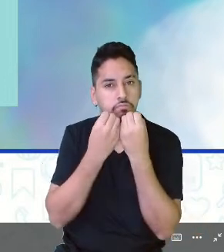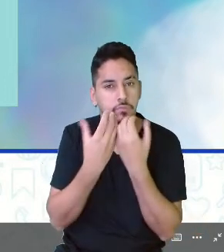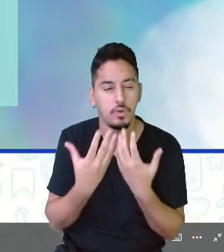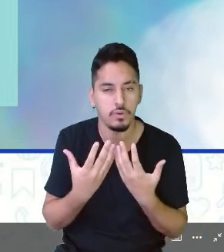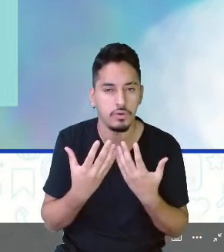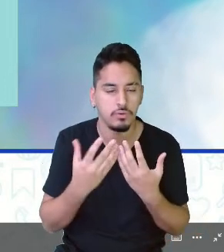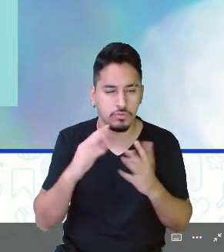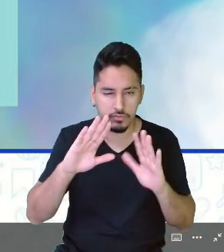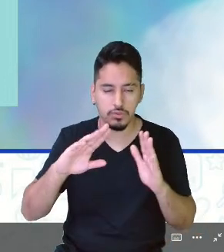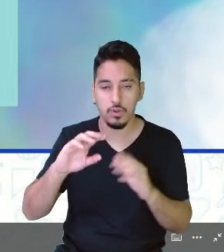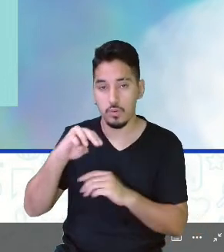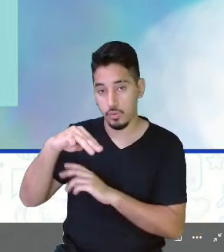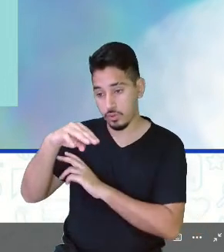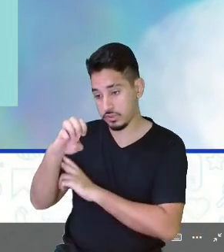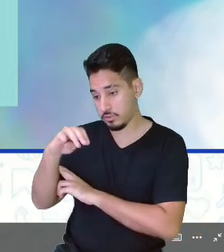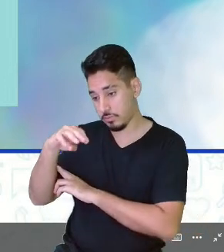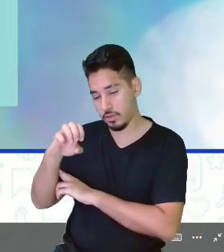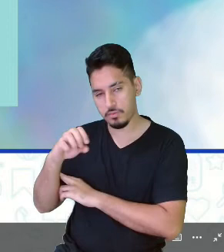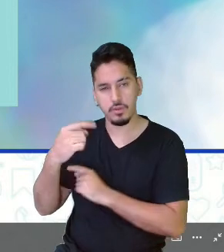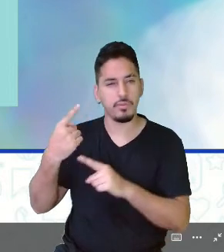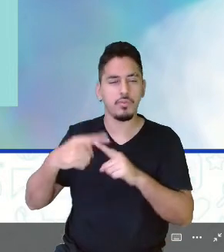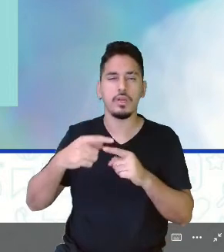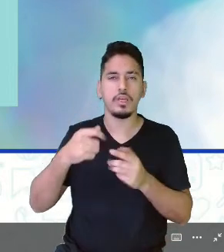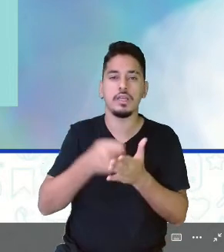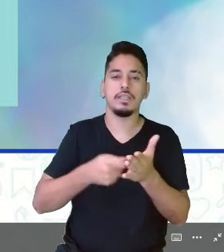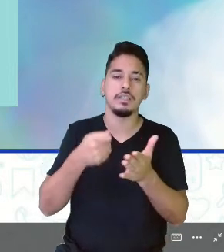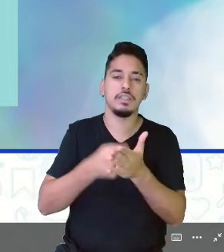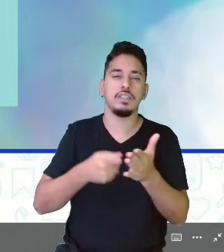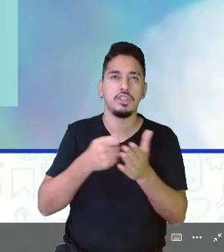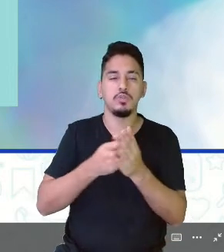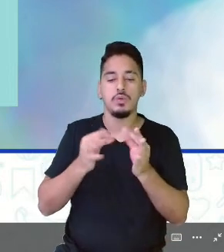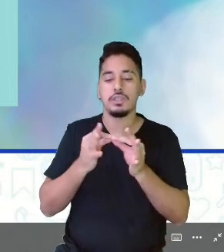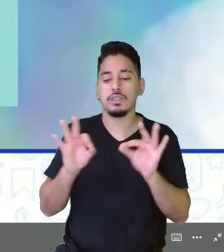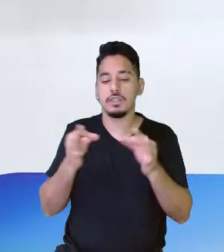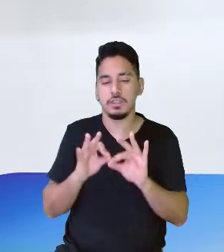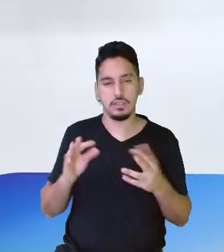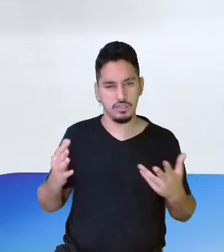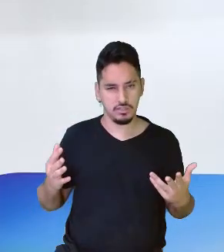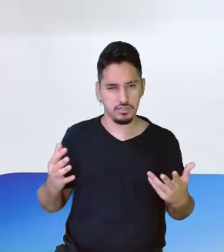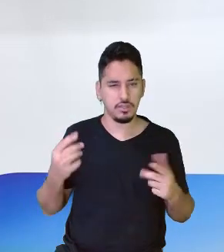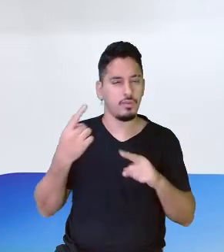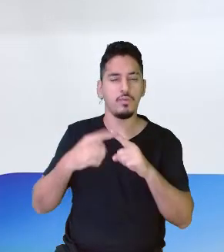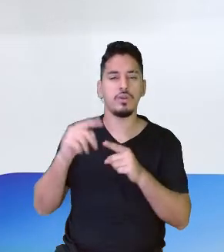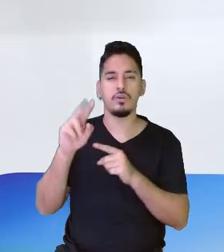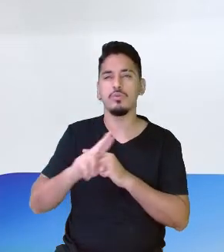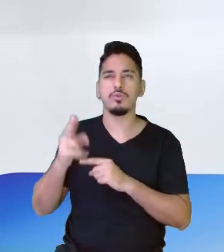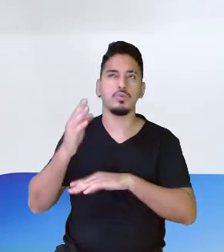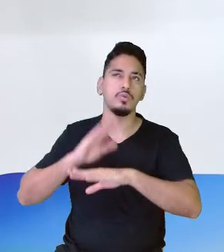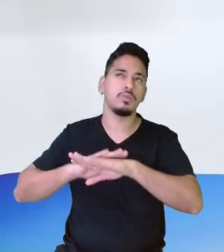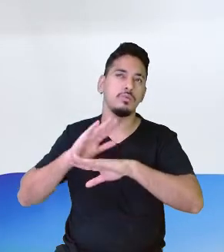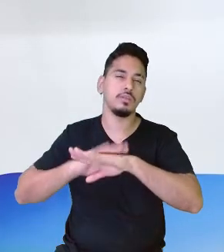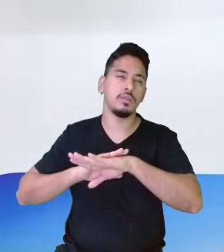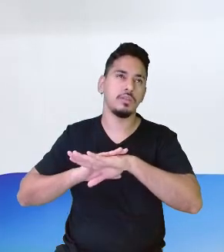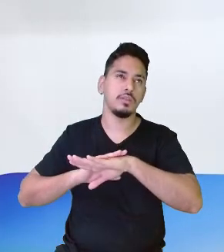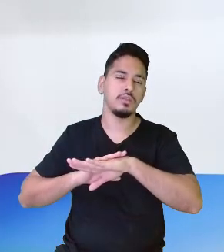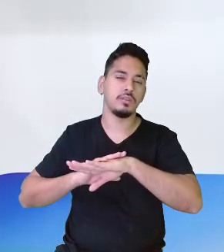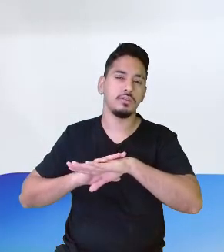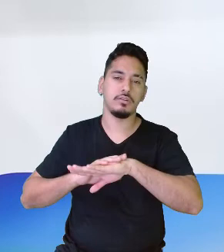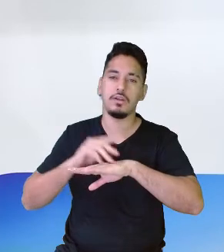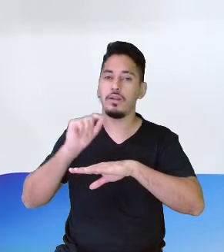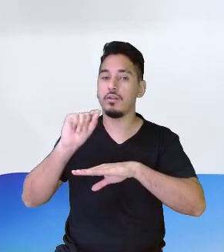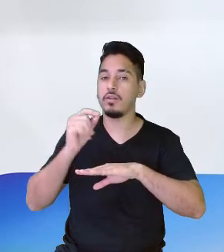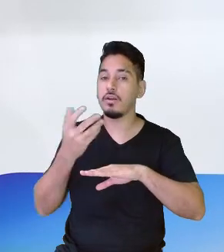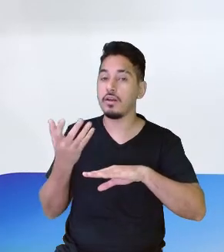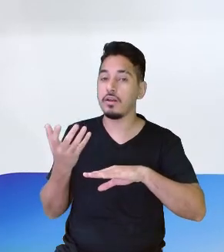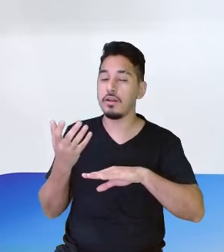Ou seja, os memes, porque exigem uma síntese, porque exigem um uso do subentendido, eles se pretendem o